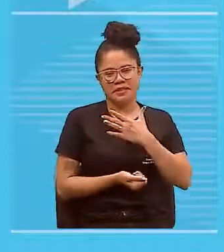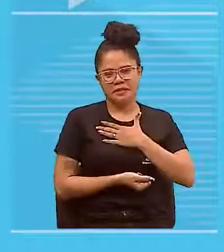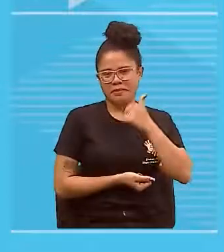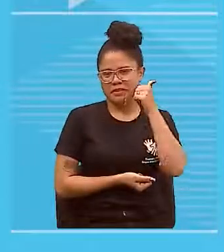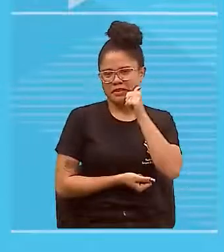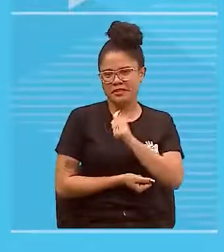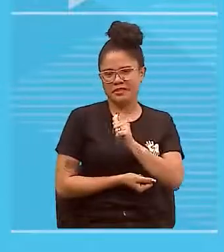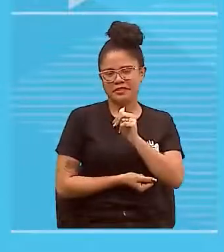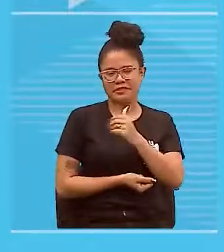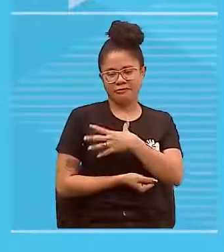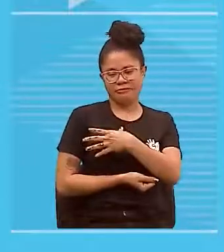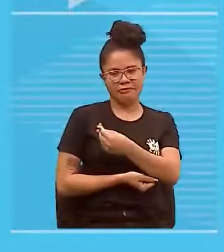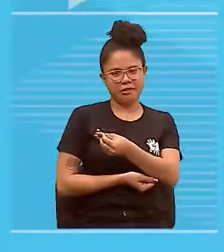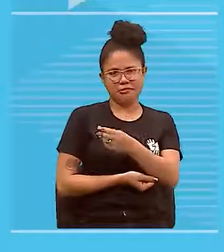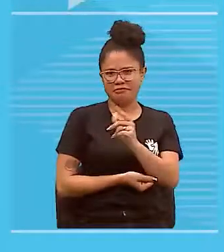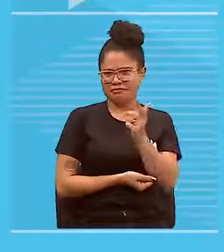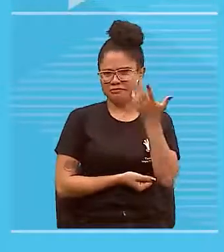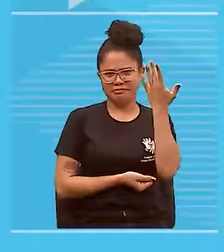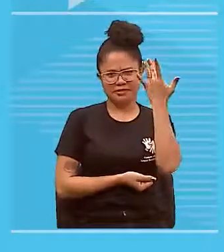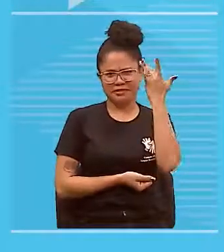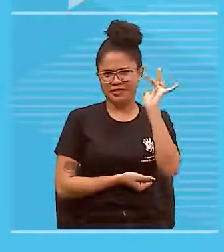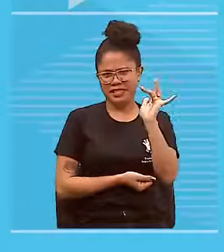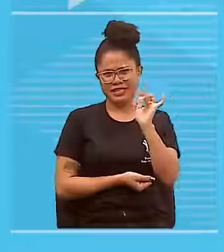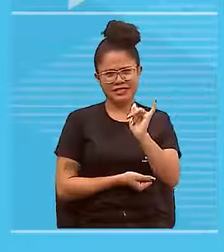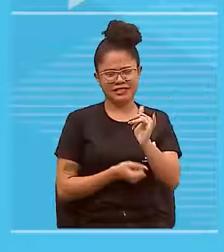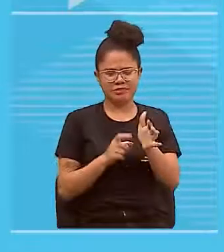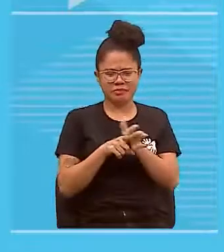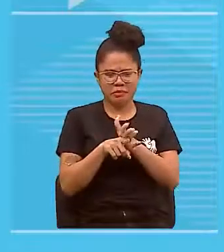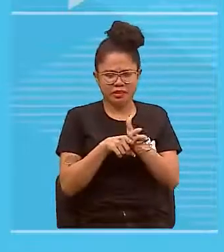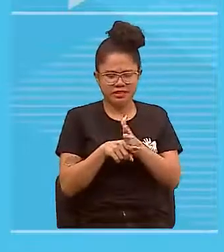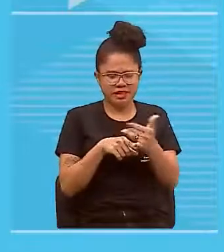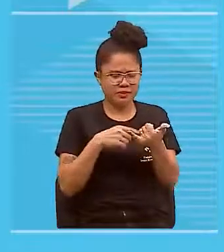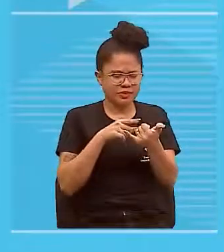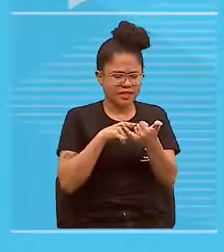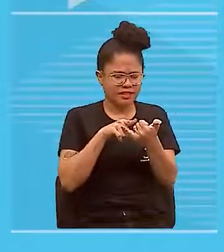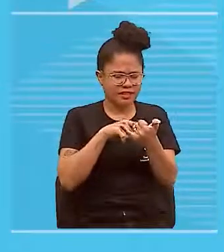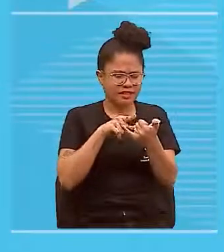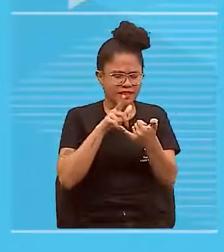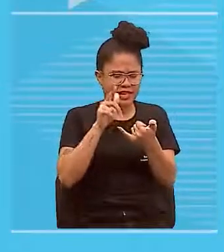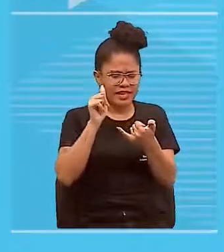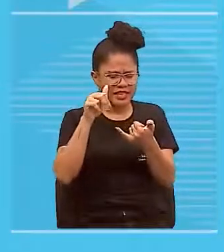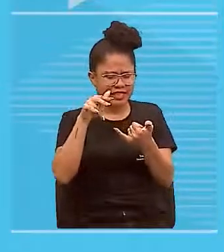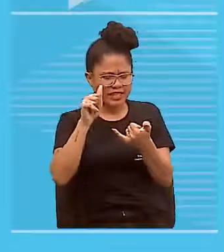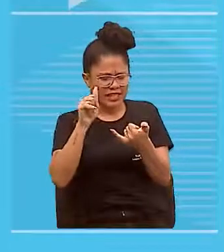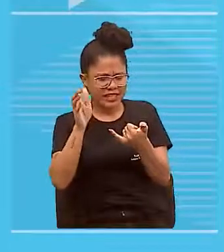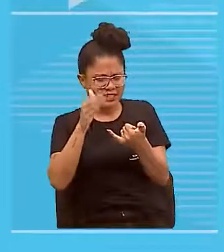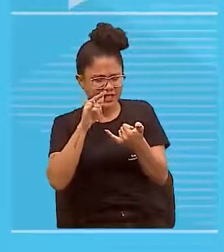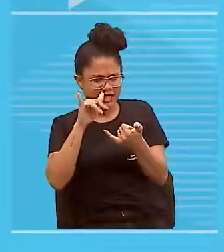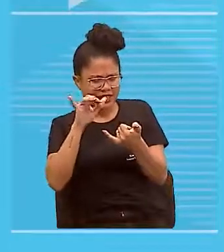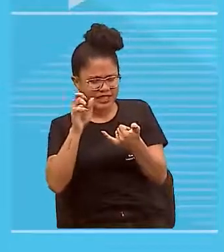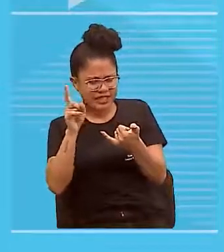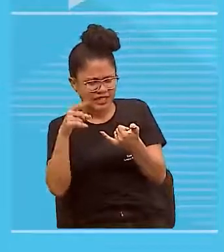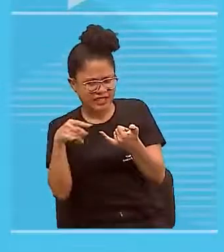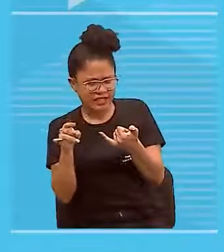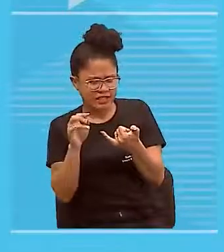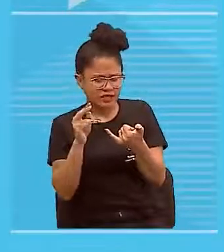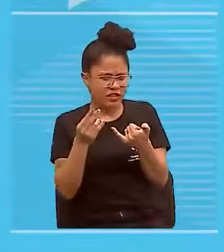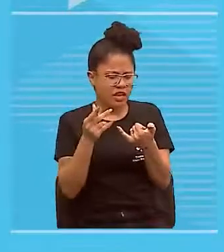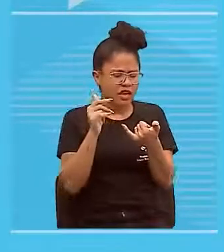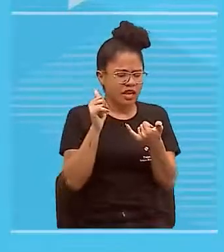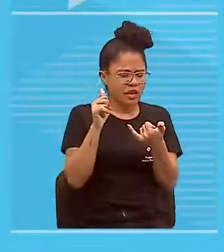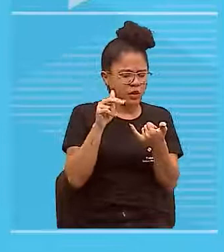não senão se eu não for lá nos contatos lá plana Lins Luara Lins